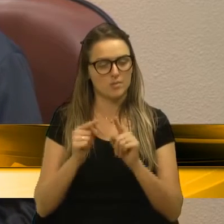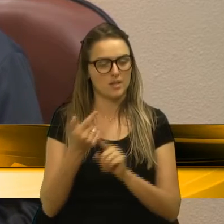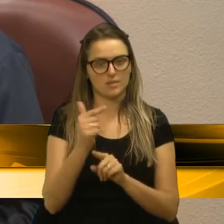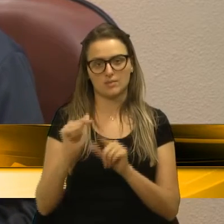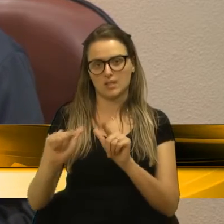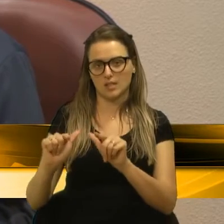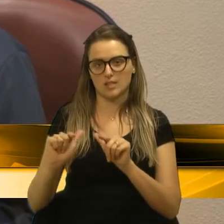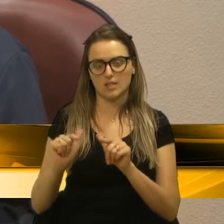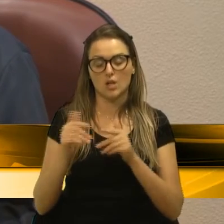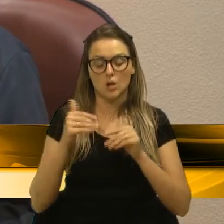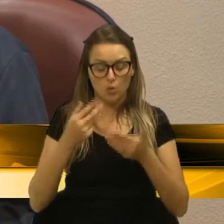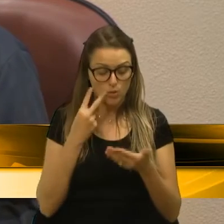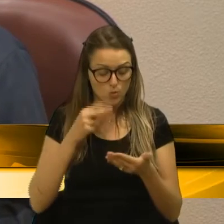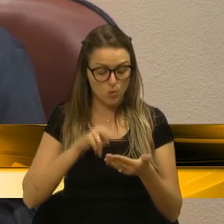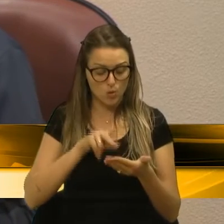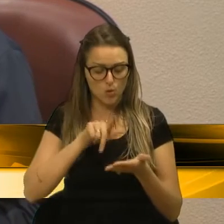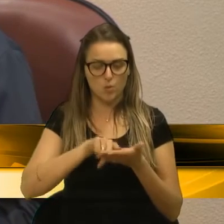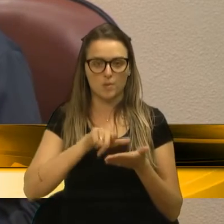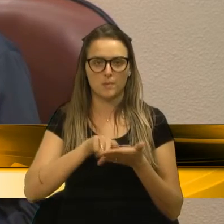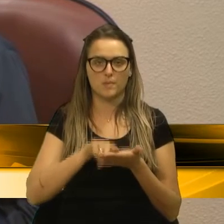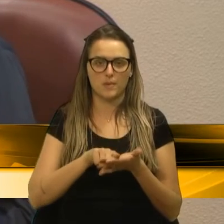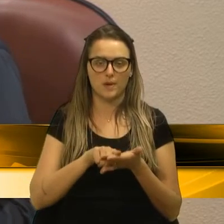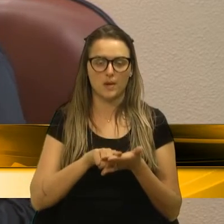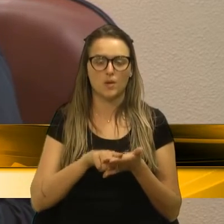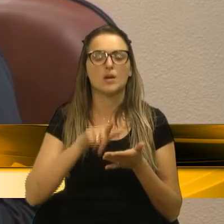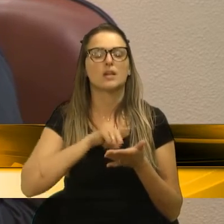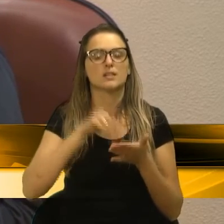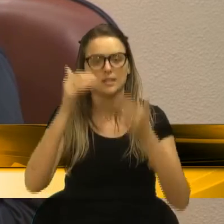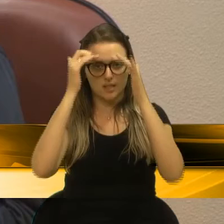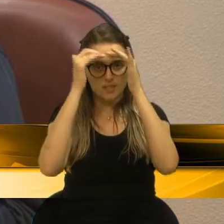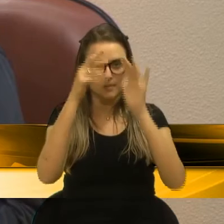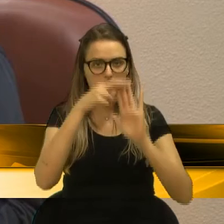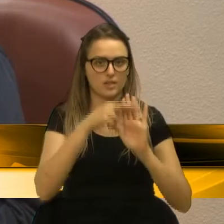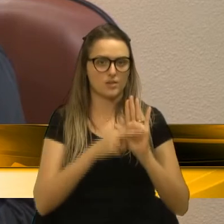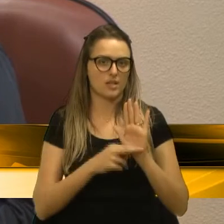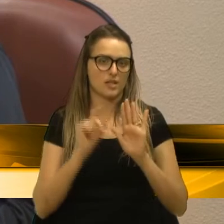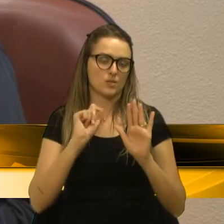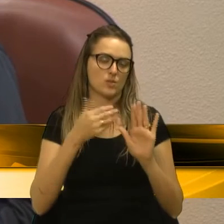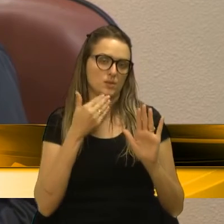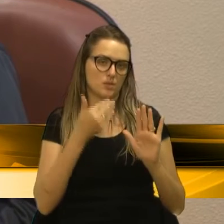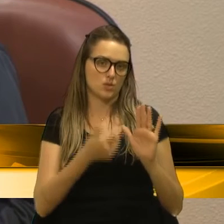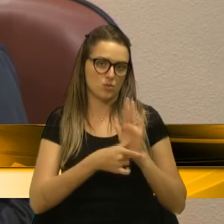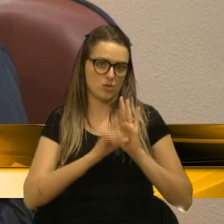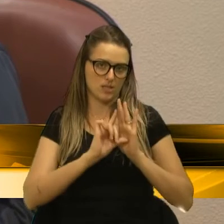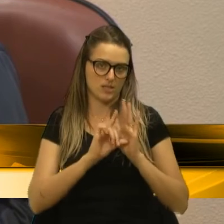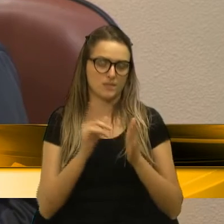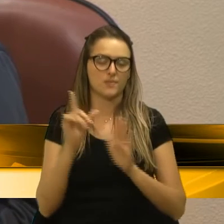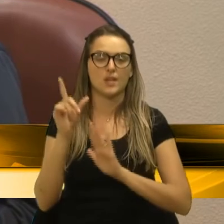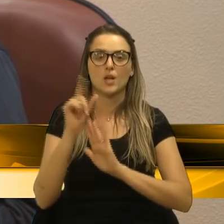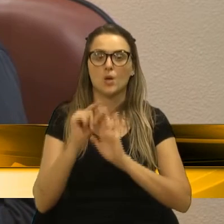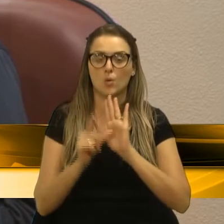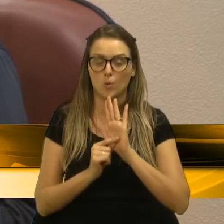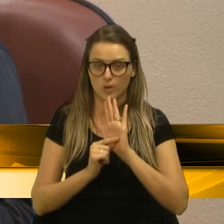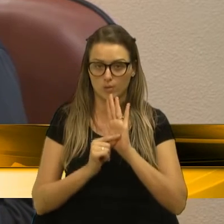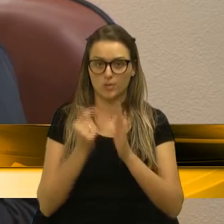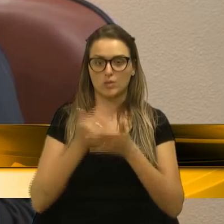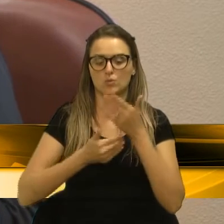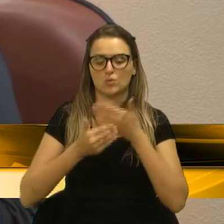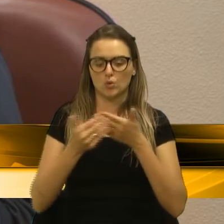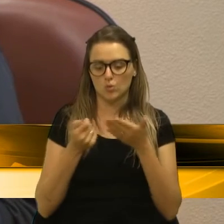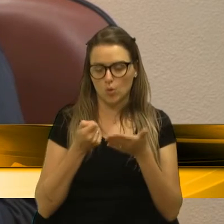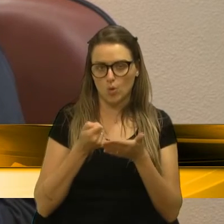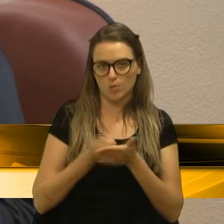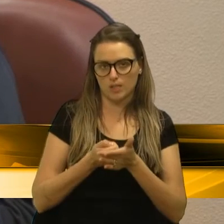da abertura dos envelopes, a entidade tenha mantido a regularidade exigida anteriormente. Quanto ao argumento de que alguns documentos serão exigidos antes